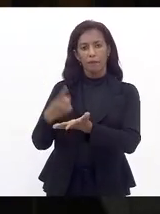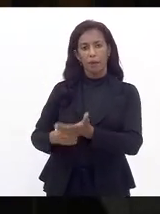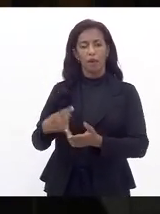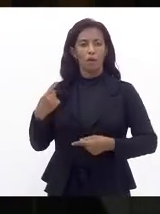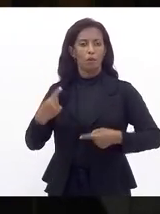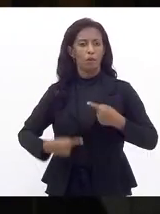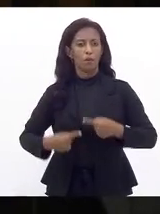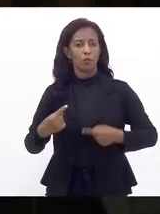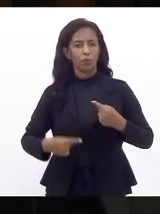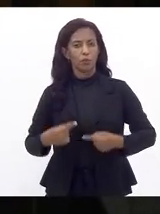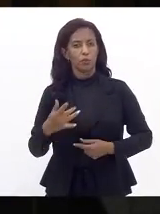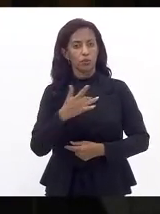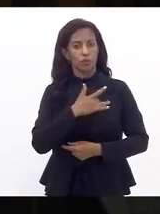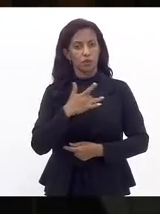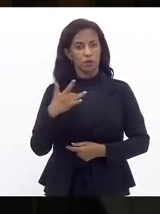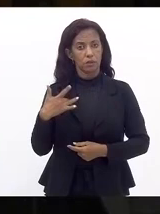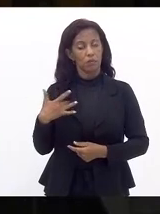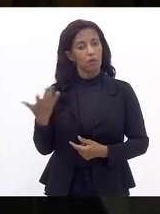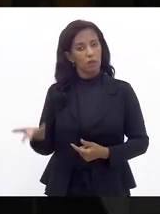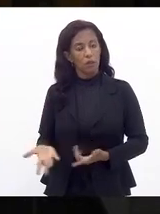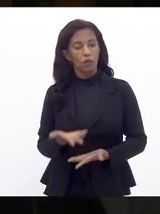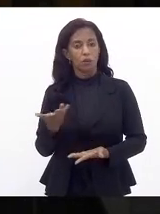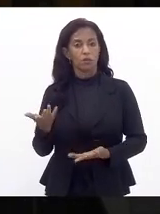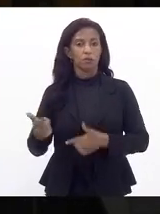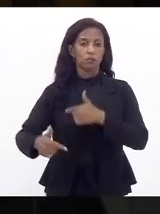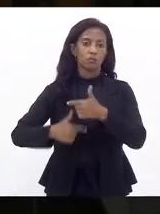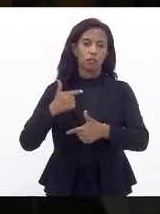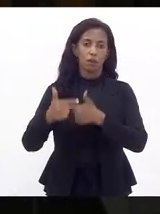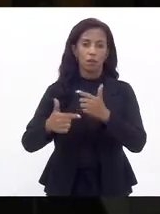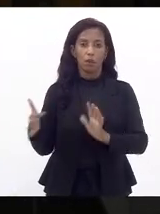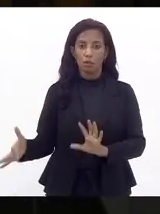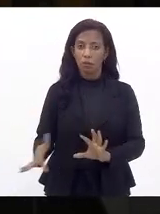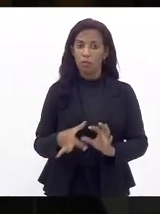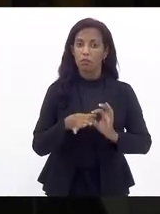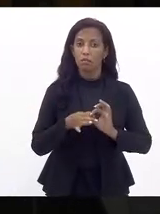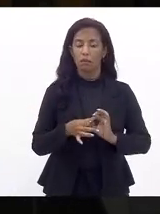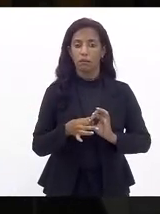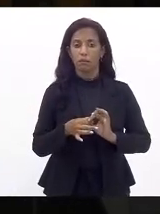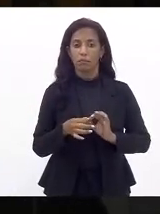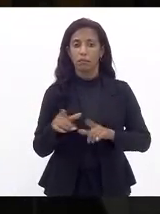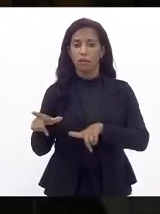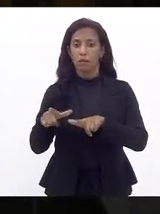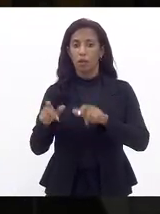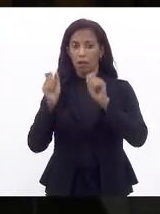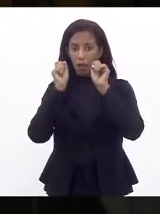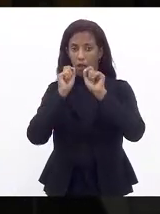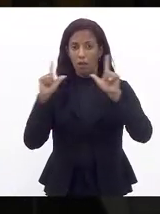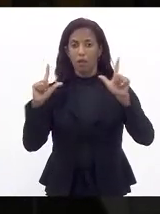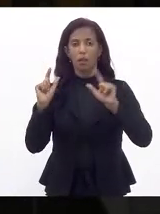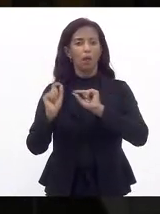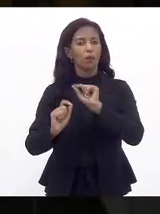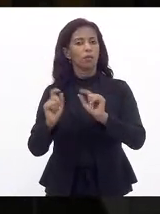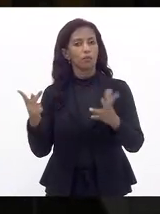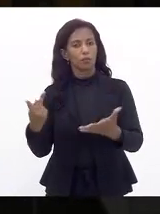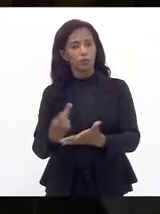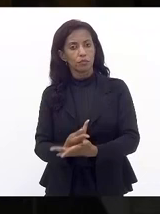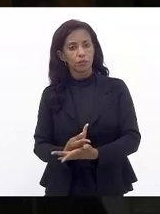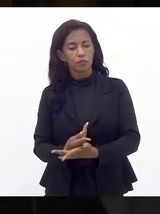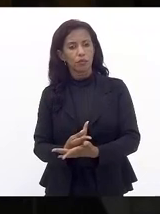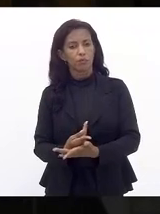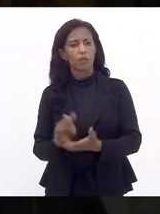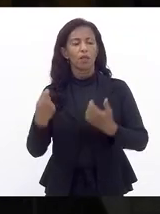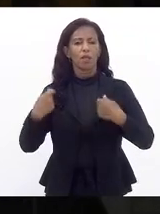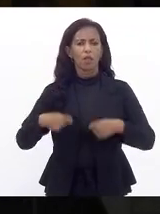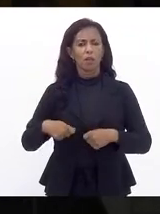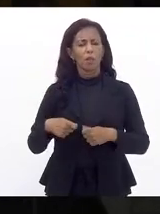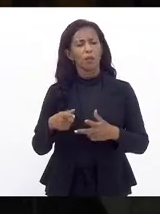de saúde. Então, é nosso papel, como aliados, é o nosso papel alertar do que está acontecendo e que a gente